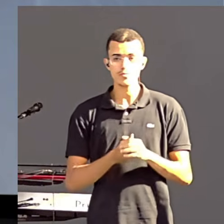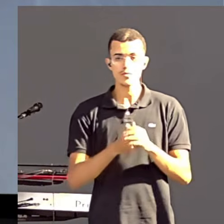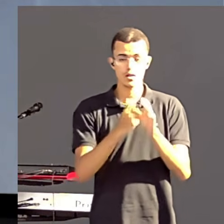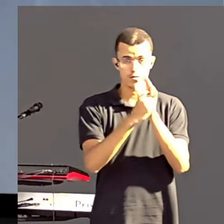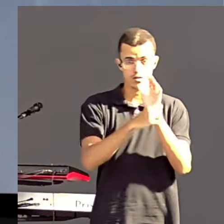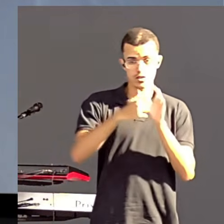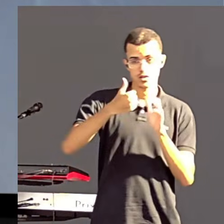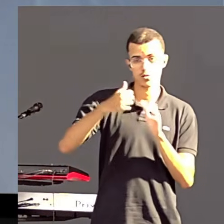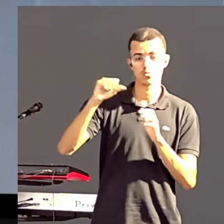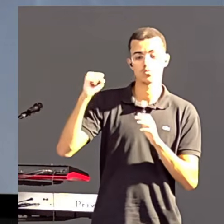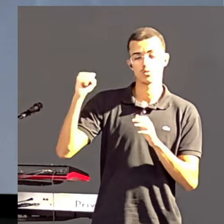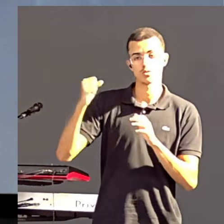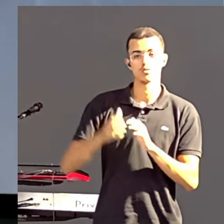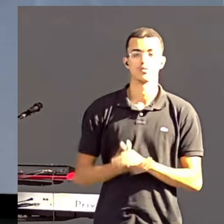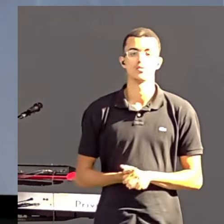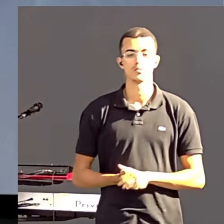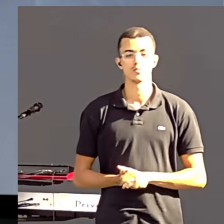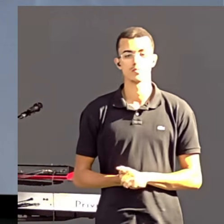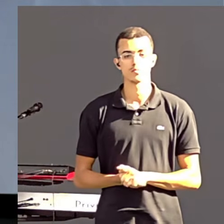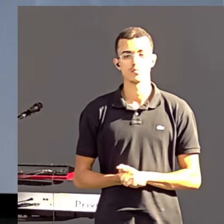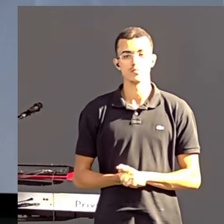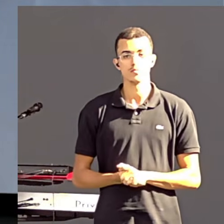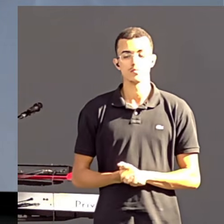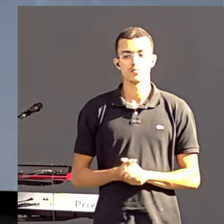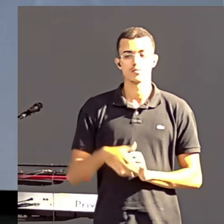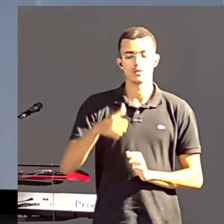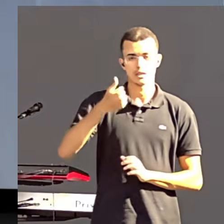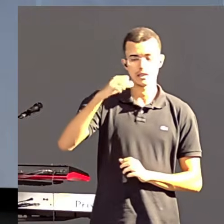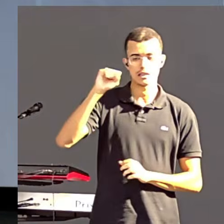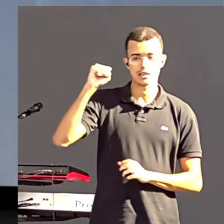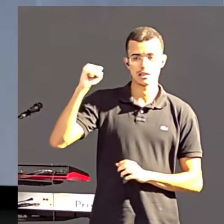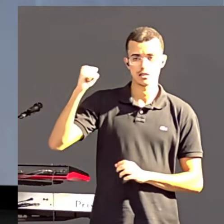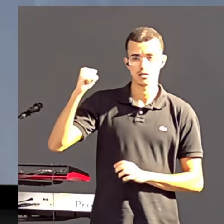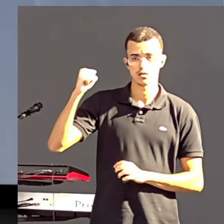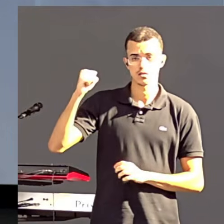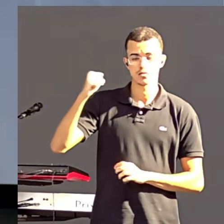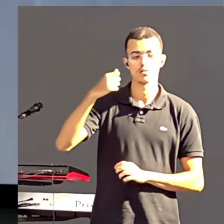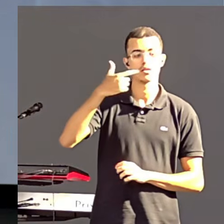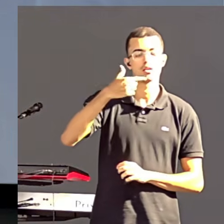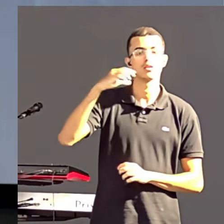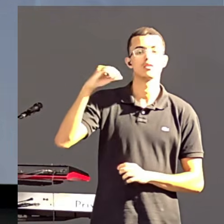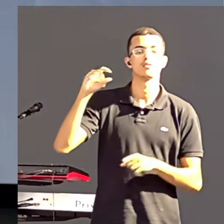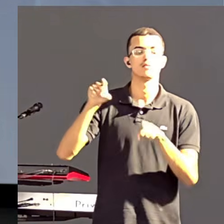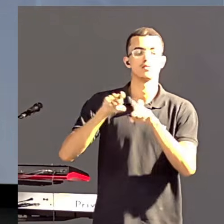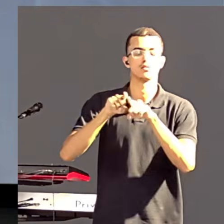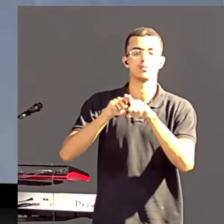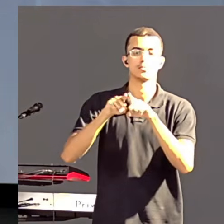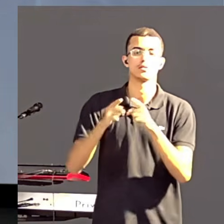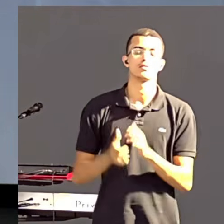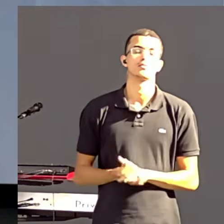Versículo 18. 19 e 20.